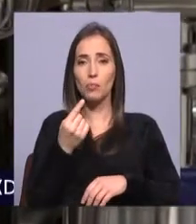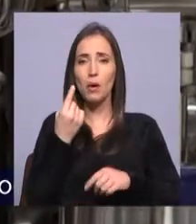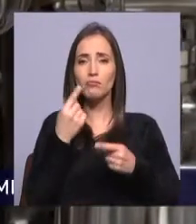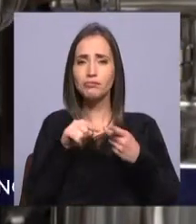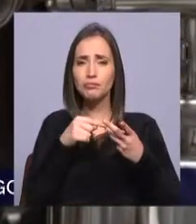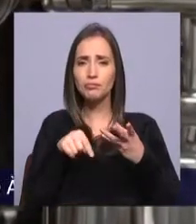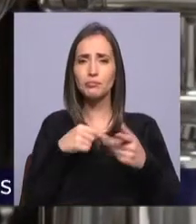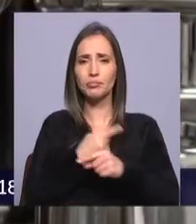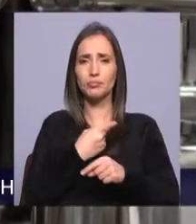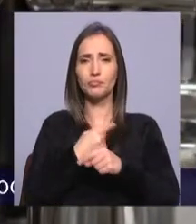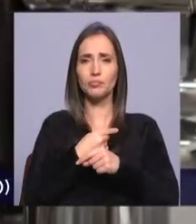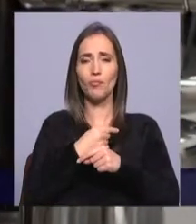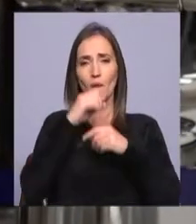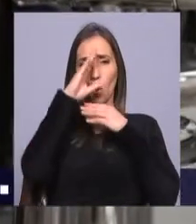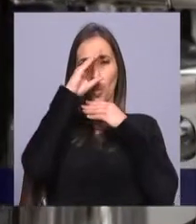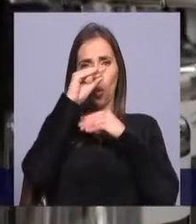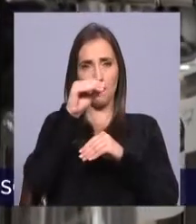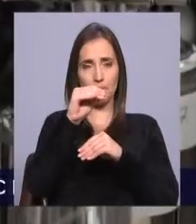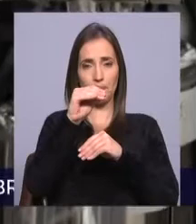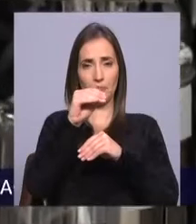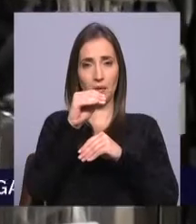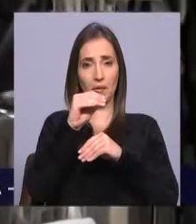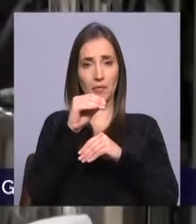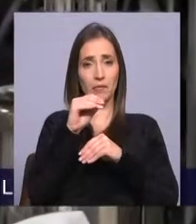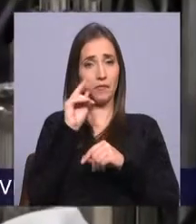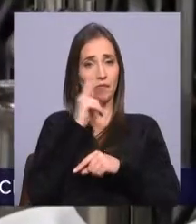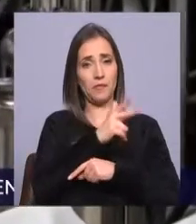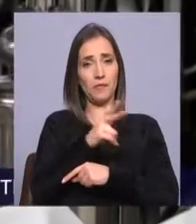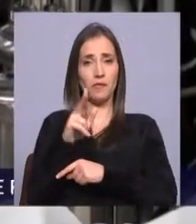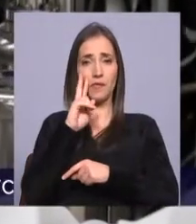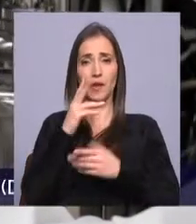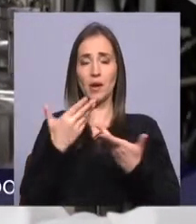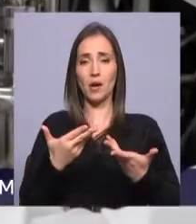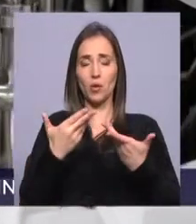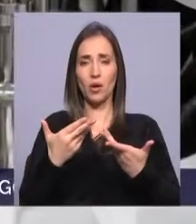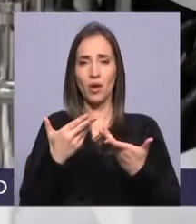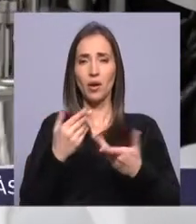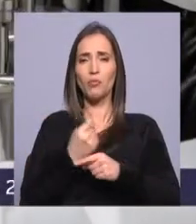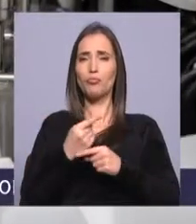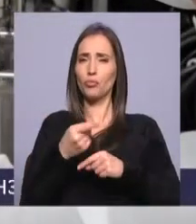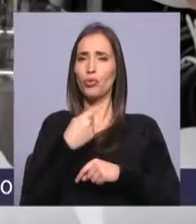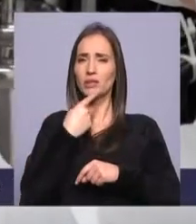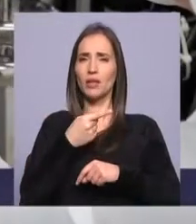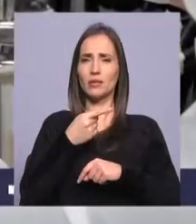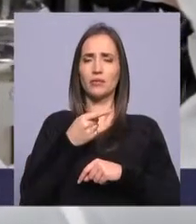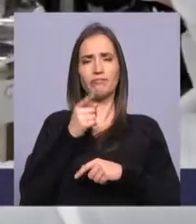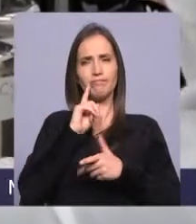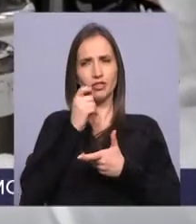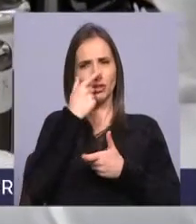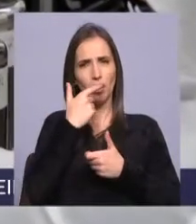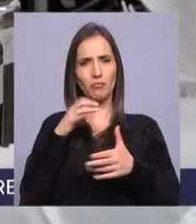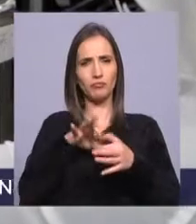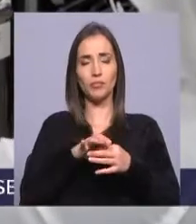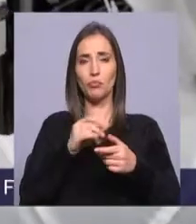da Lua. São estas imagens que nós estamos a ver. Porque é que tu disseste muito bem que há aqui uma ironia histórica no meio disto tudo? Porque, olha,